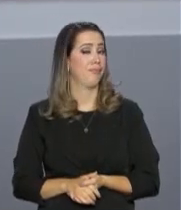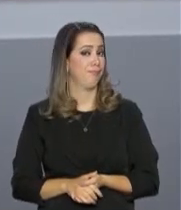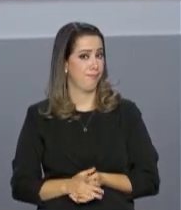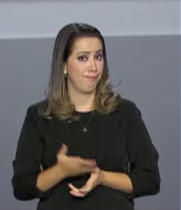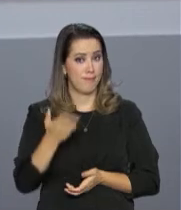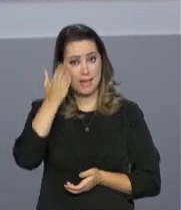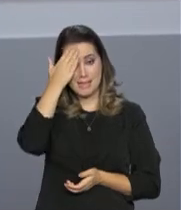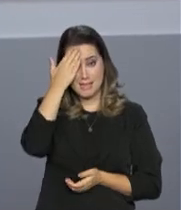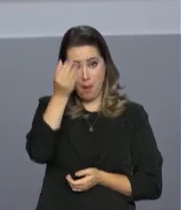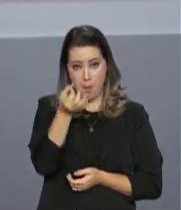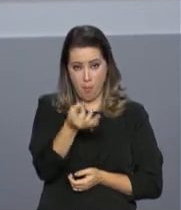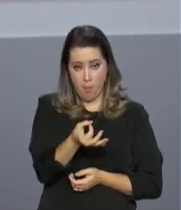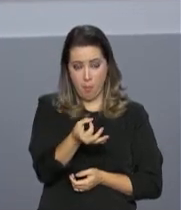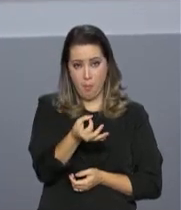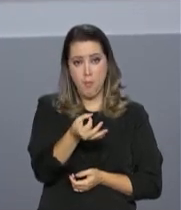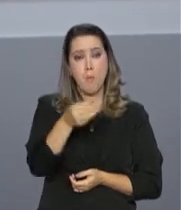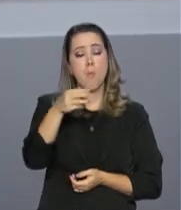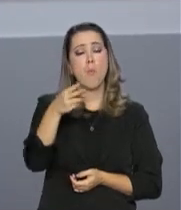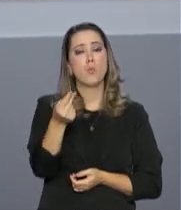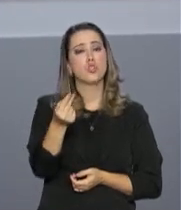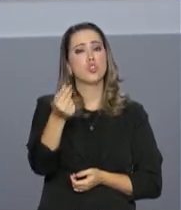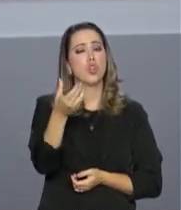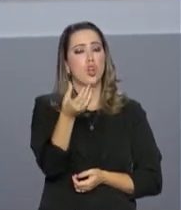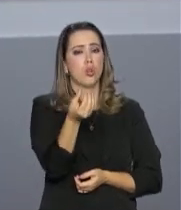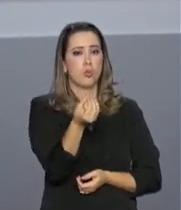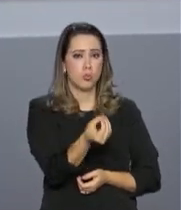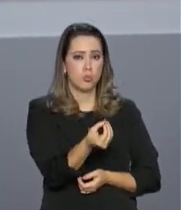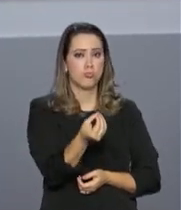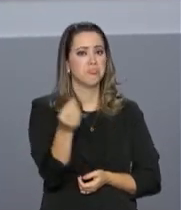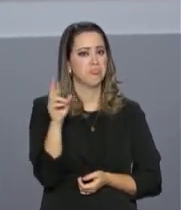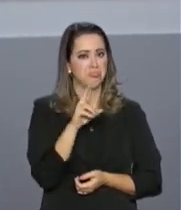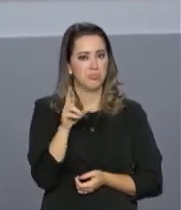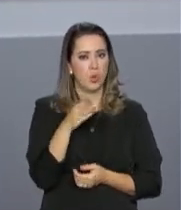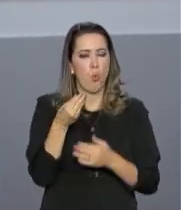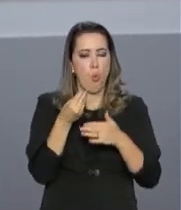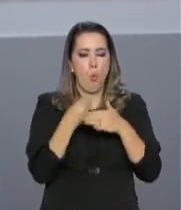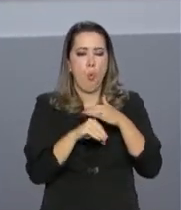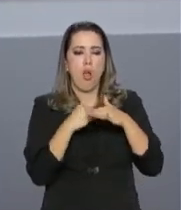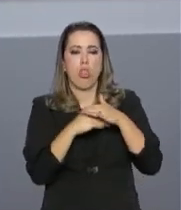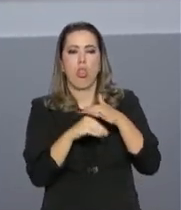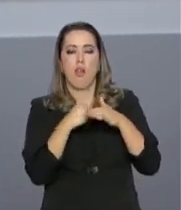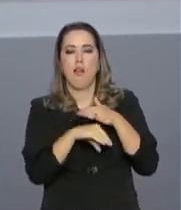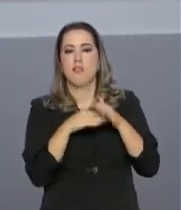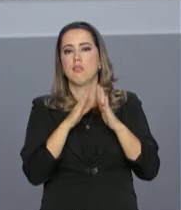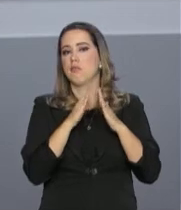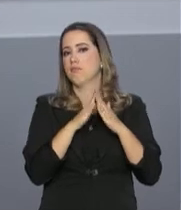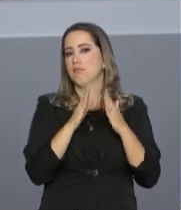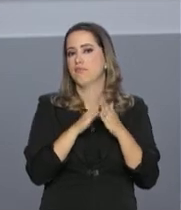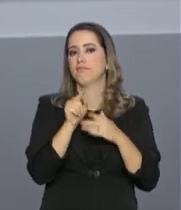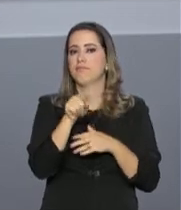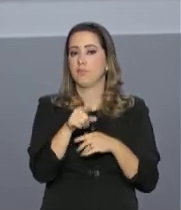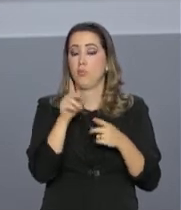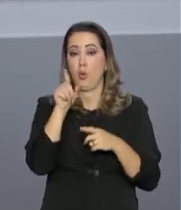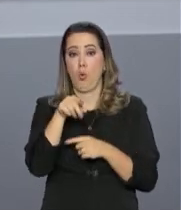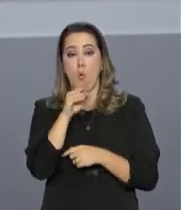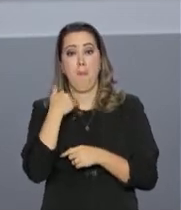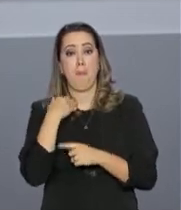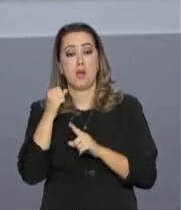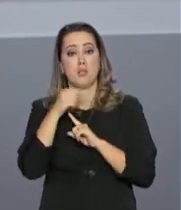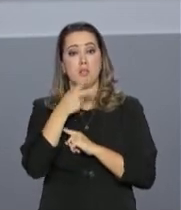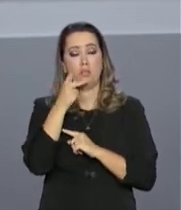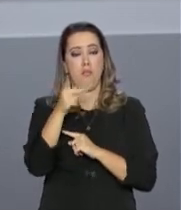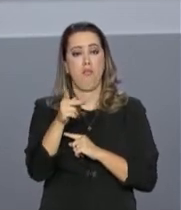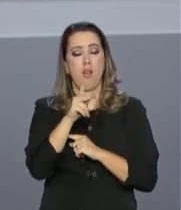moedas que ficam guardadas em casa em gavetas ou em cofrinhos pois é esse hábito do brasileiro é chamado pelo banco central de